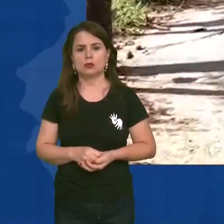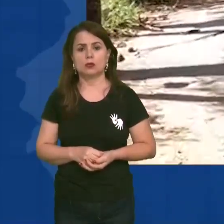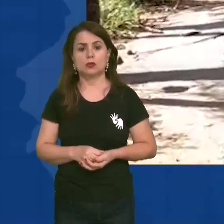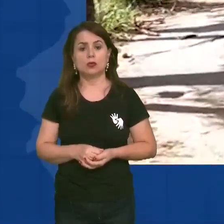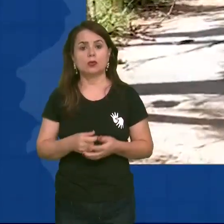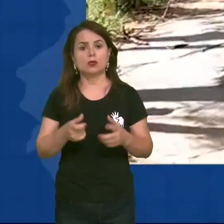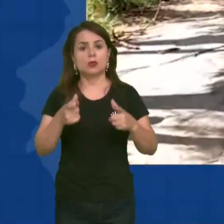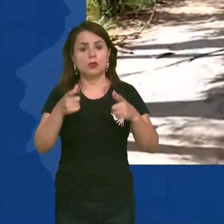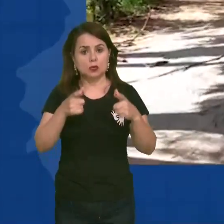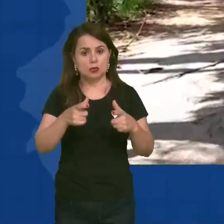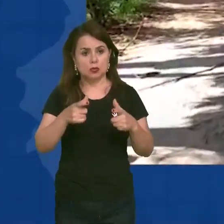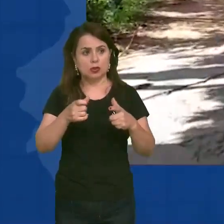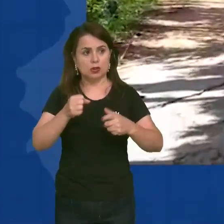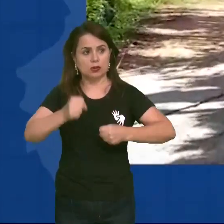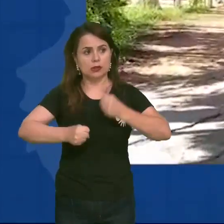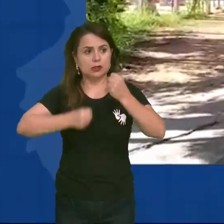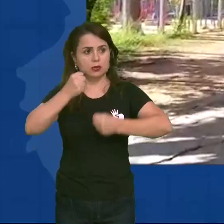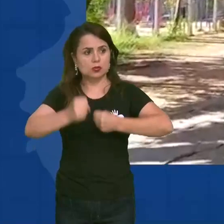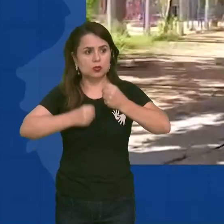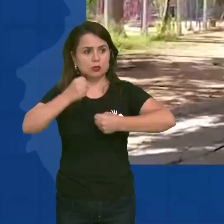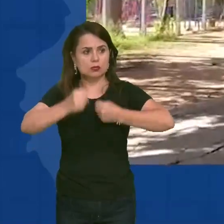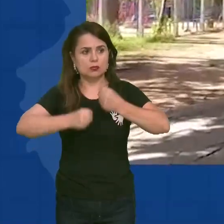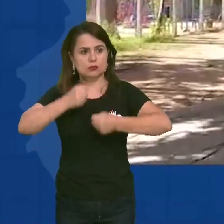atletismo do Pedroso